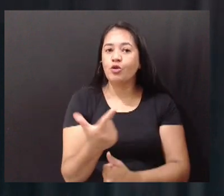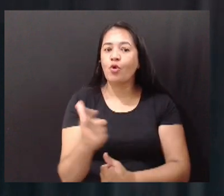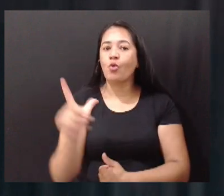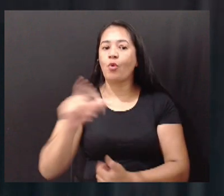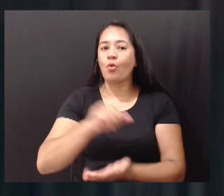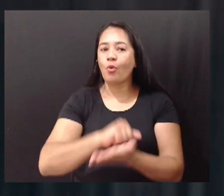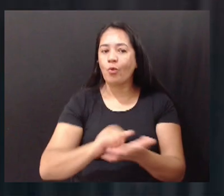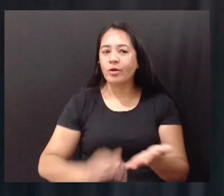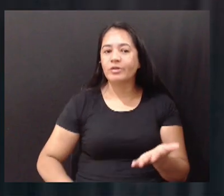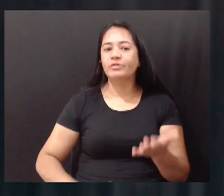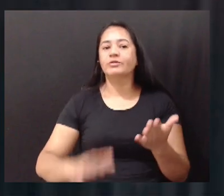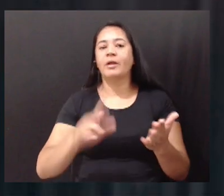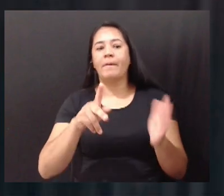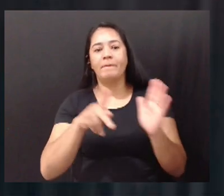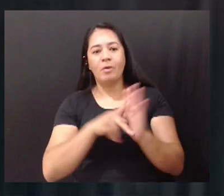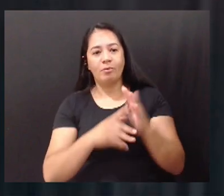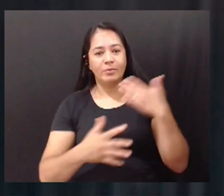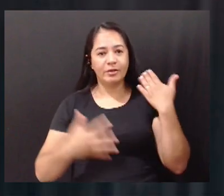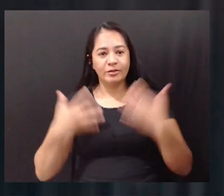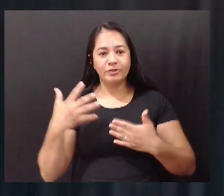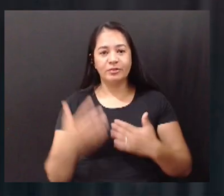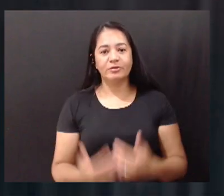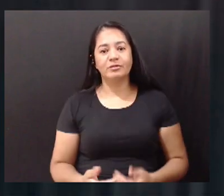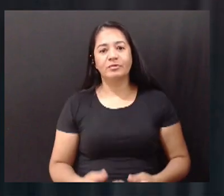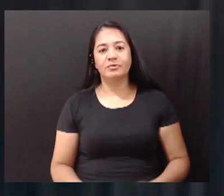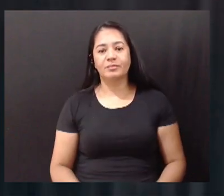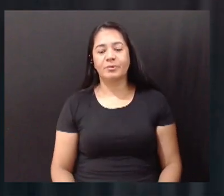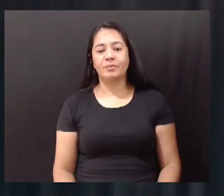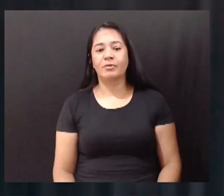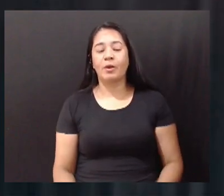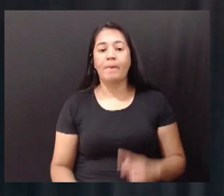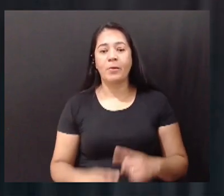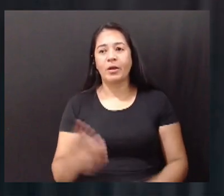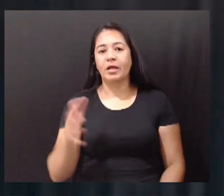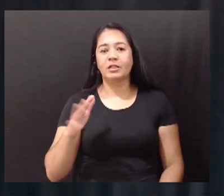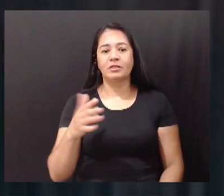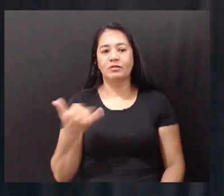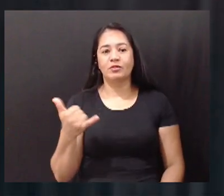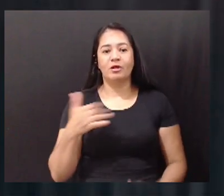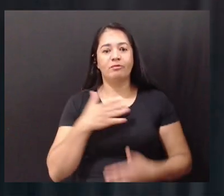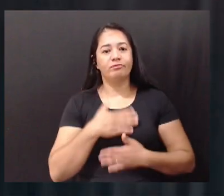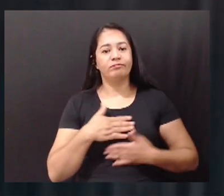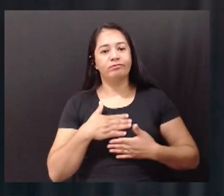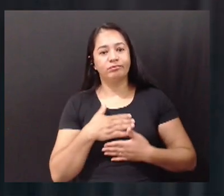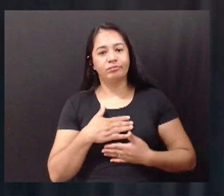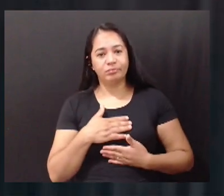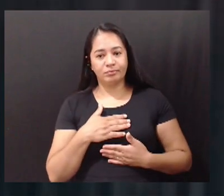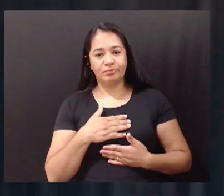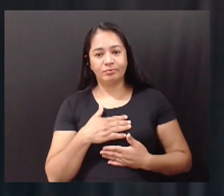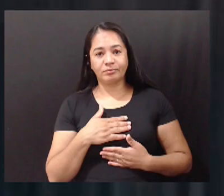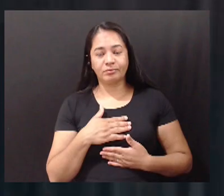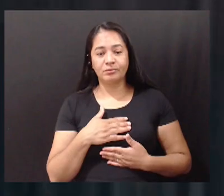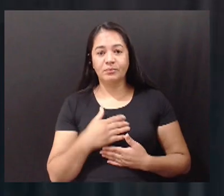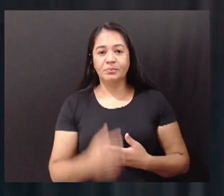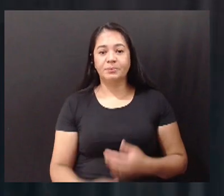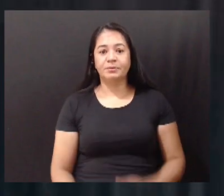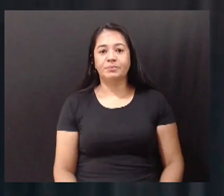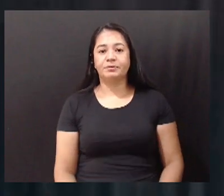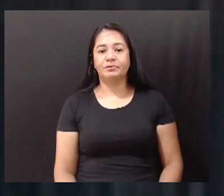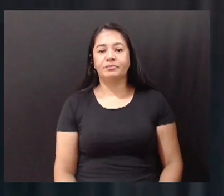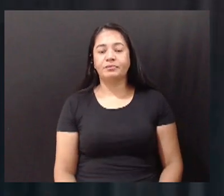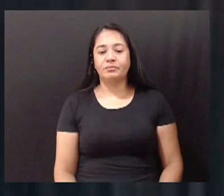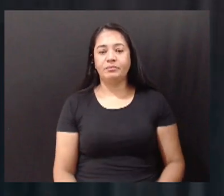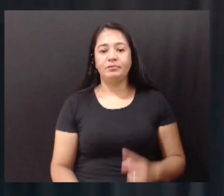outros hobbies, no lugar de todo esse prazer que, às vezes, o digital coloca pra